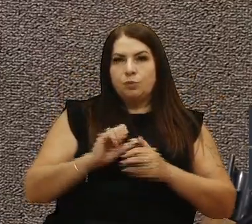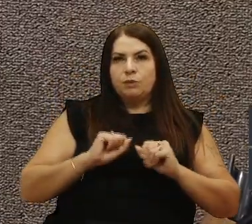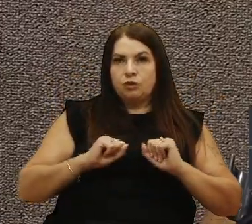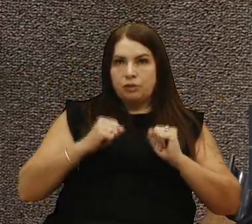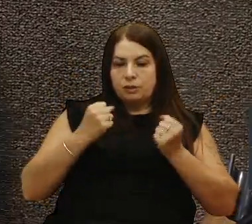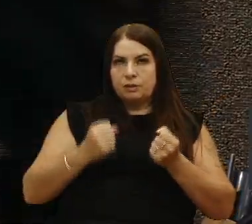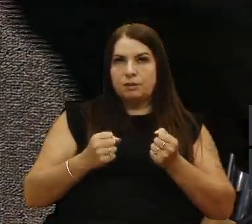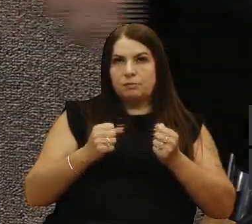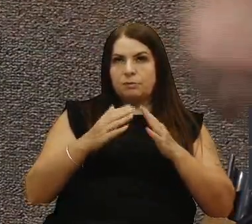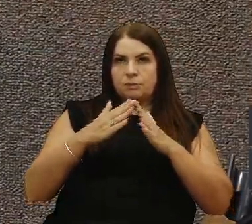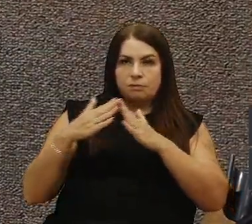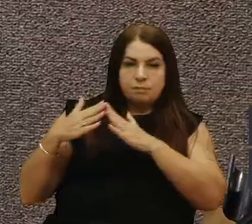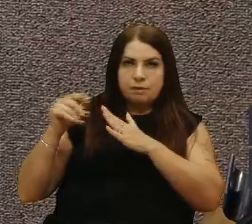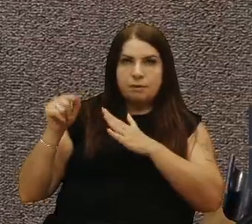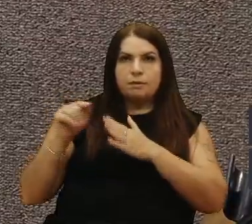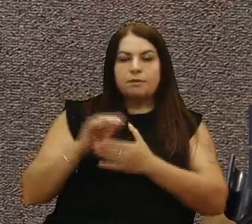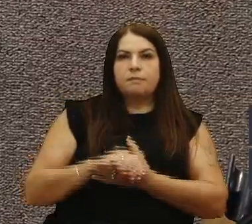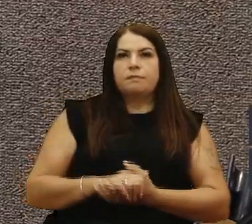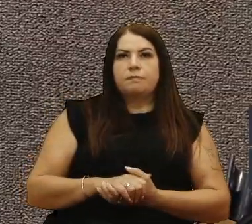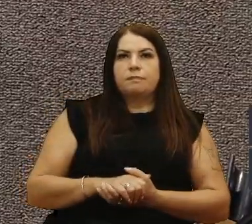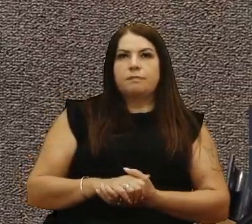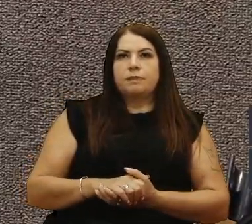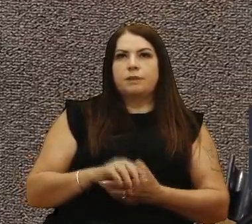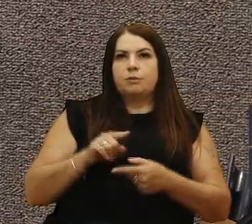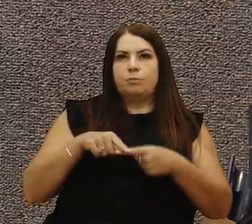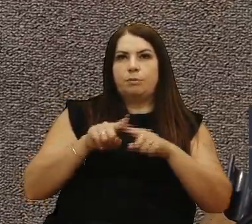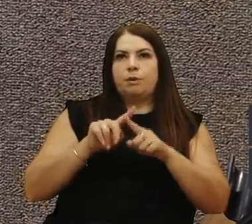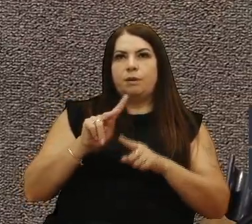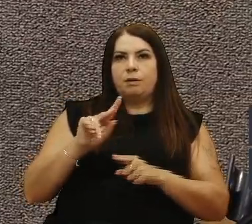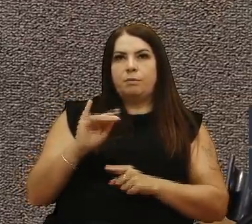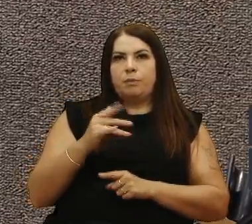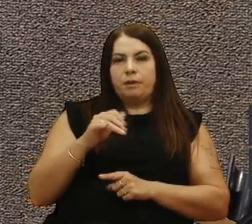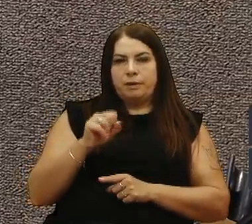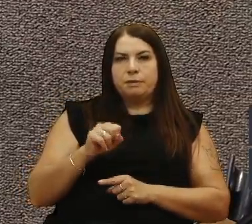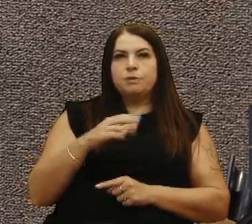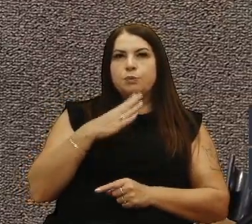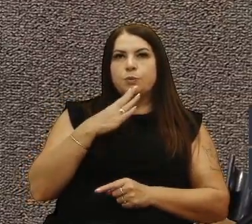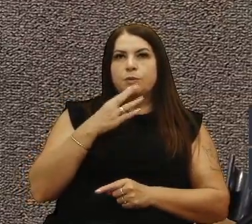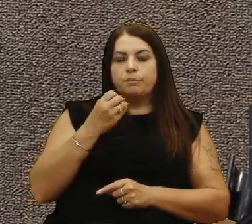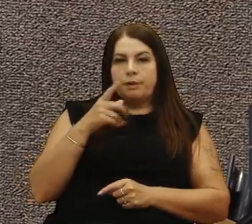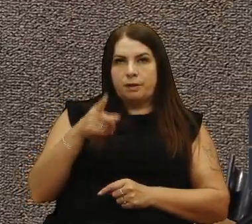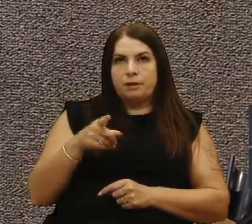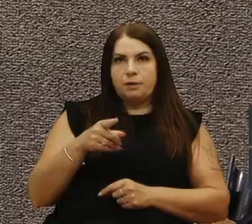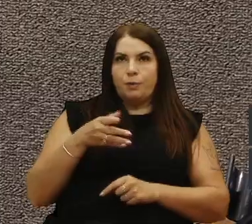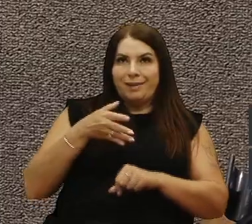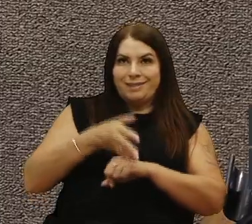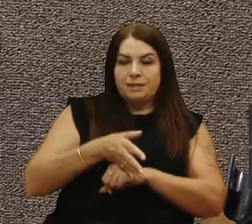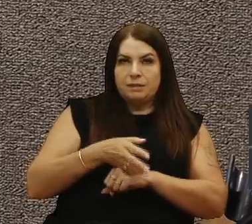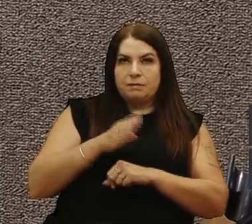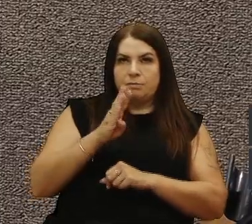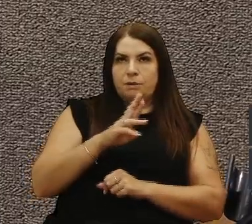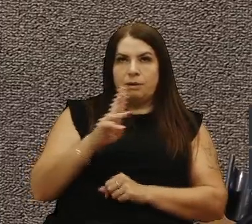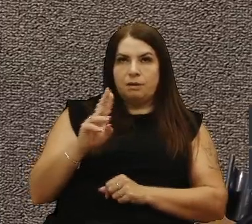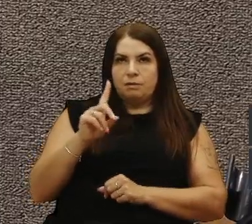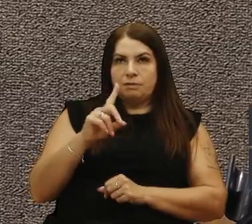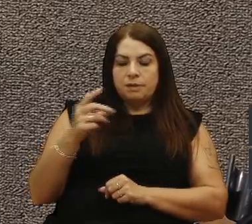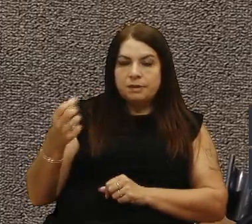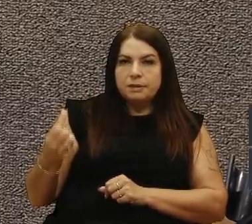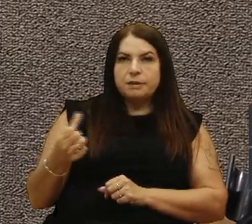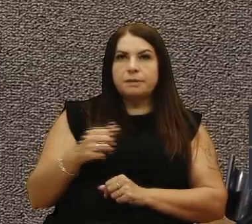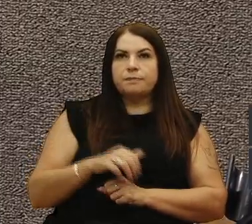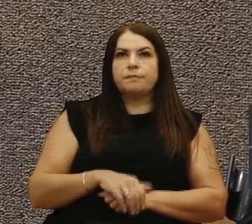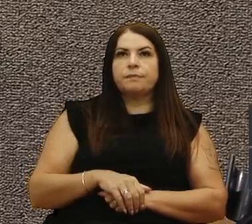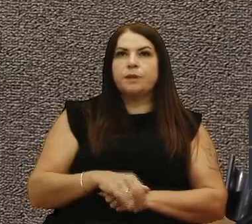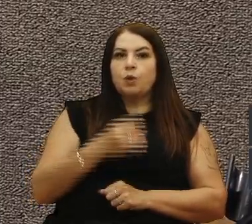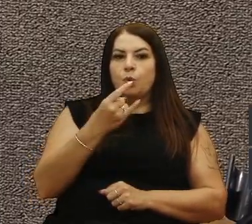dedicação pelos moradores do Parque dos Pinhais. Eu conheço bem o acesso à BR-116.